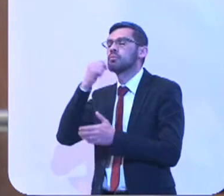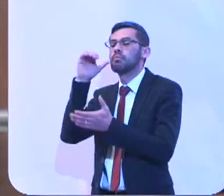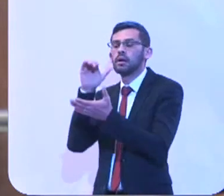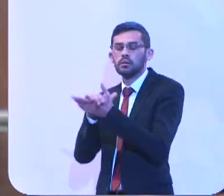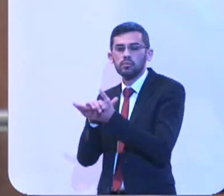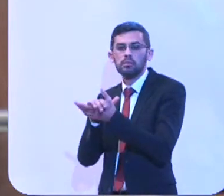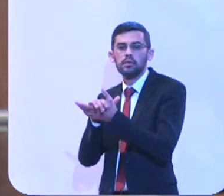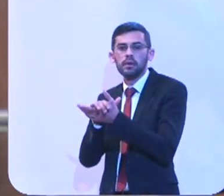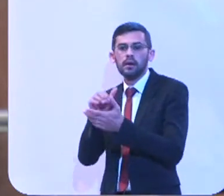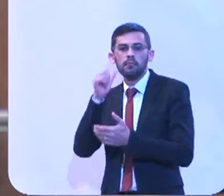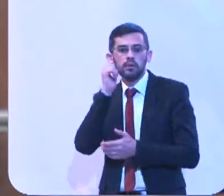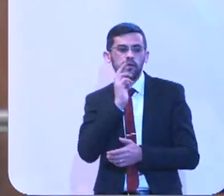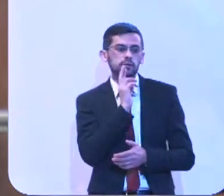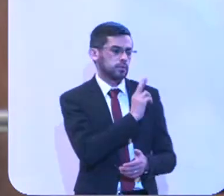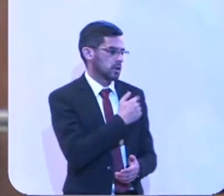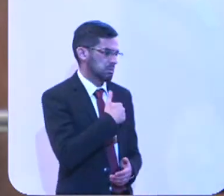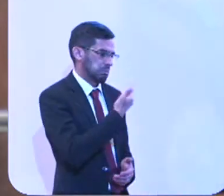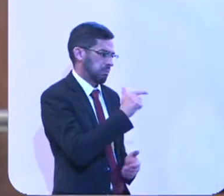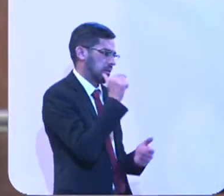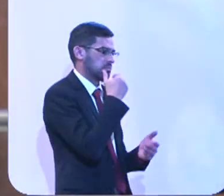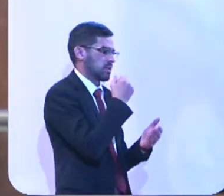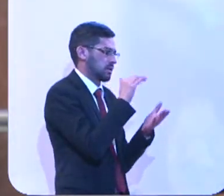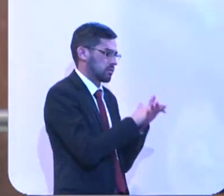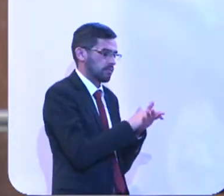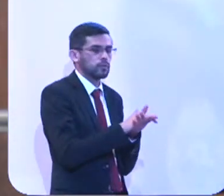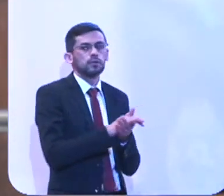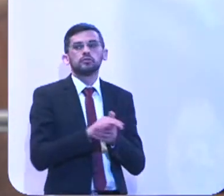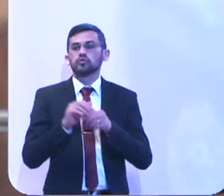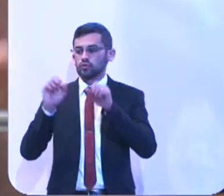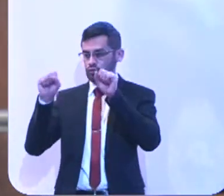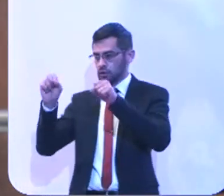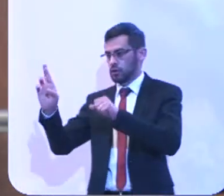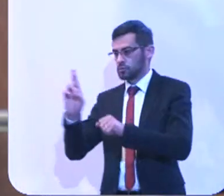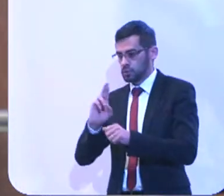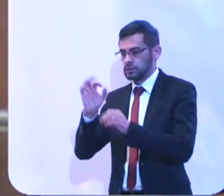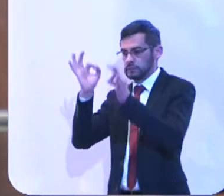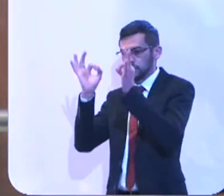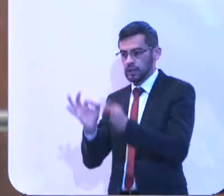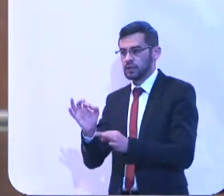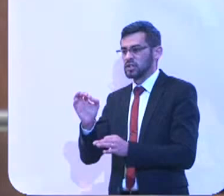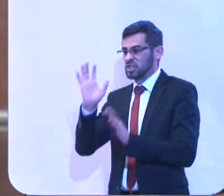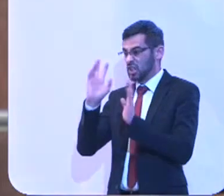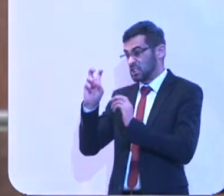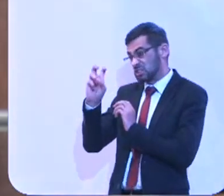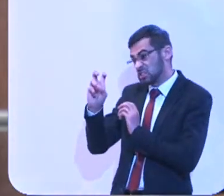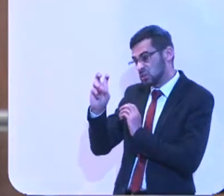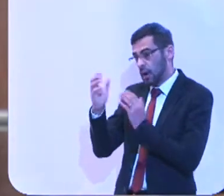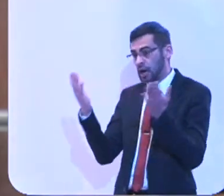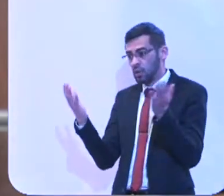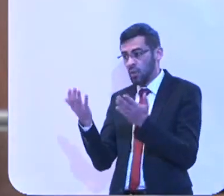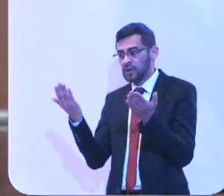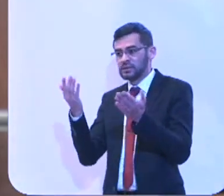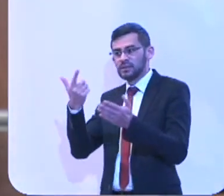marido? Ela diz: eu não tenho marido. Jesus lhe diz: disseste bem, tiveste cinco e o que tem agora não é o seu